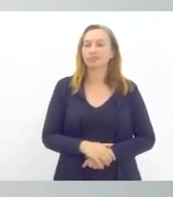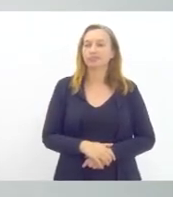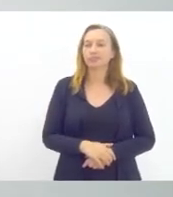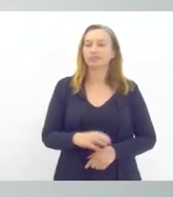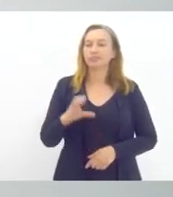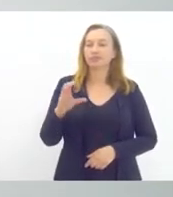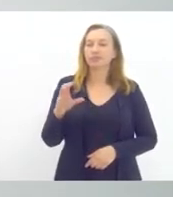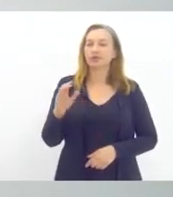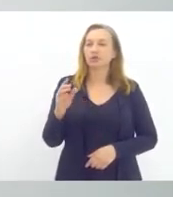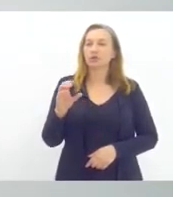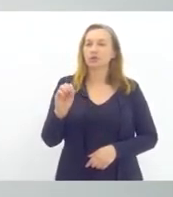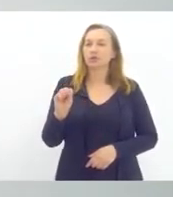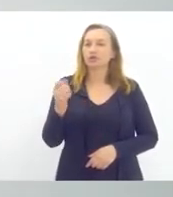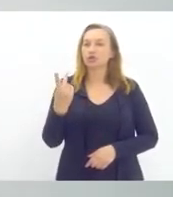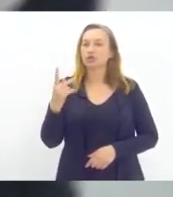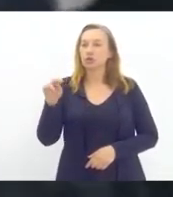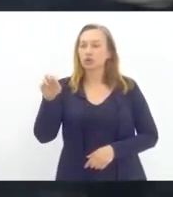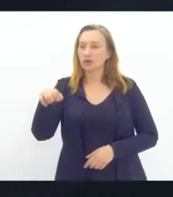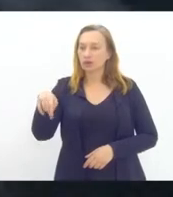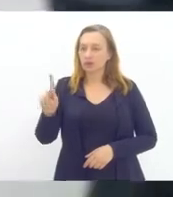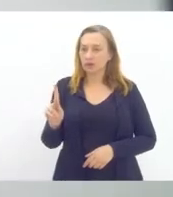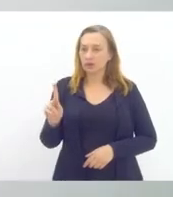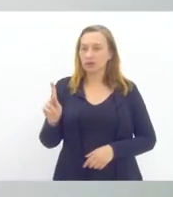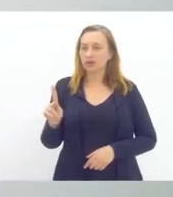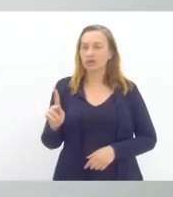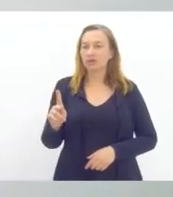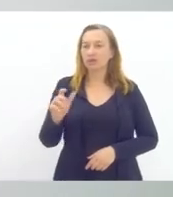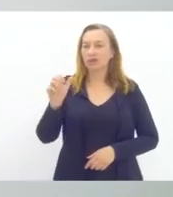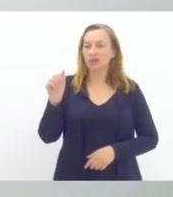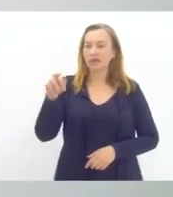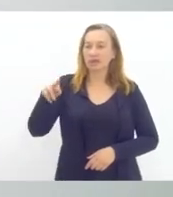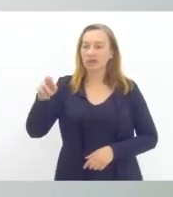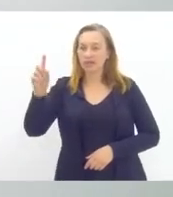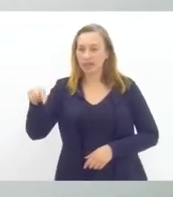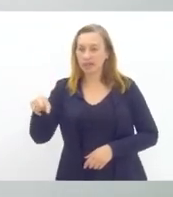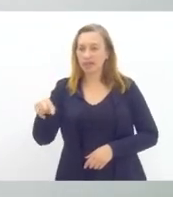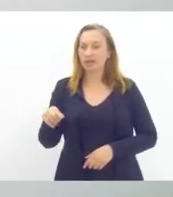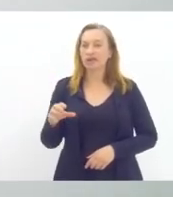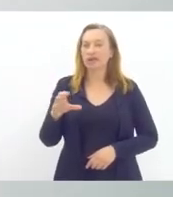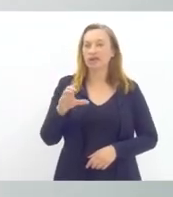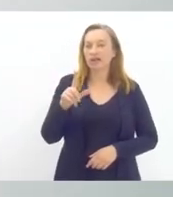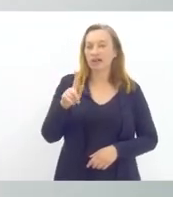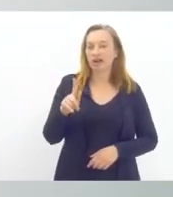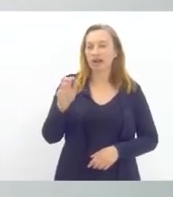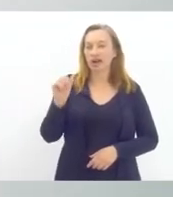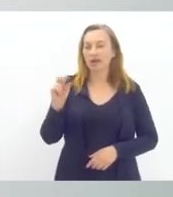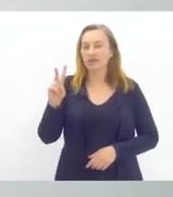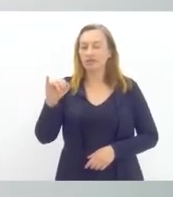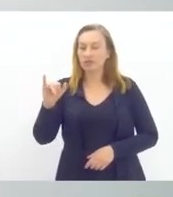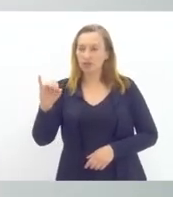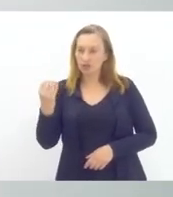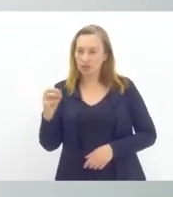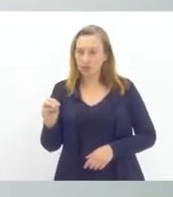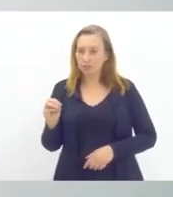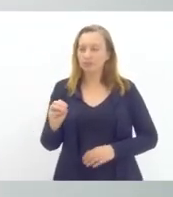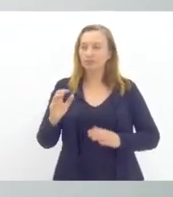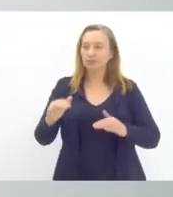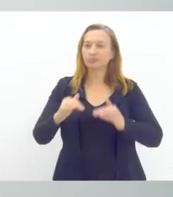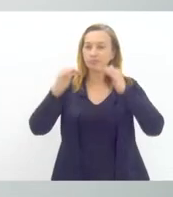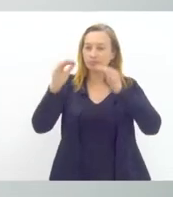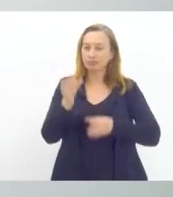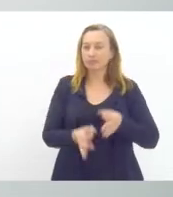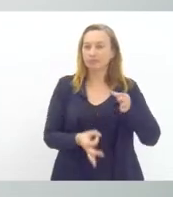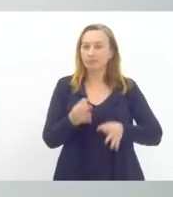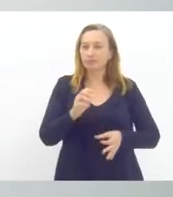Chang comerciante do Saara André Sá gavinho do Tribunal Superior Eleitoral